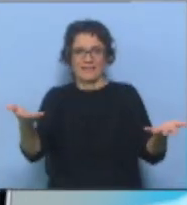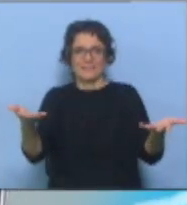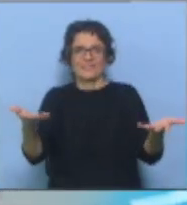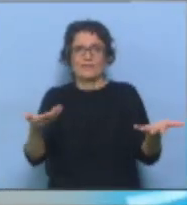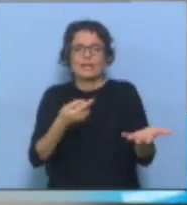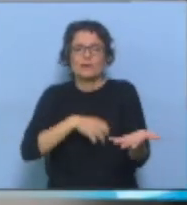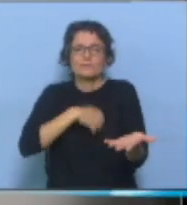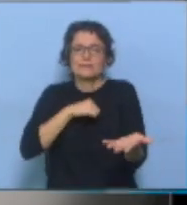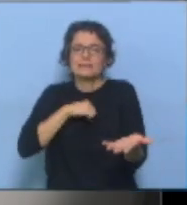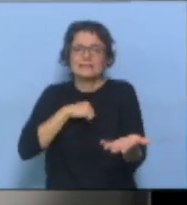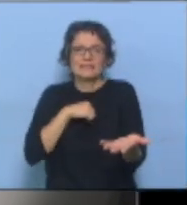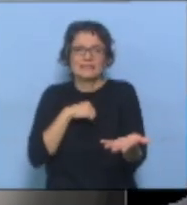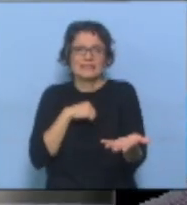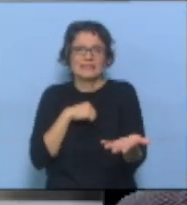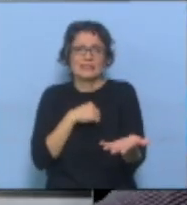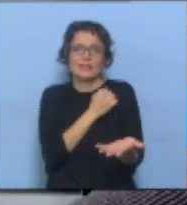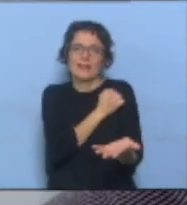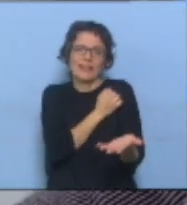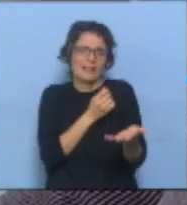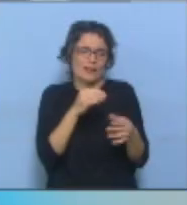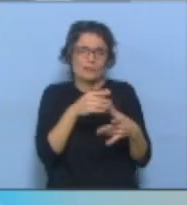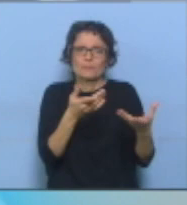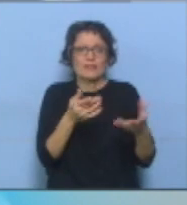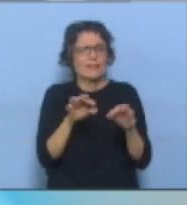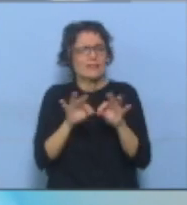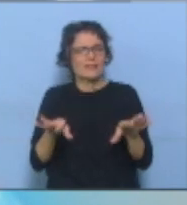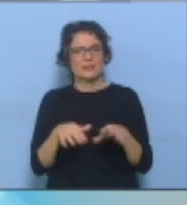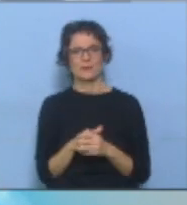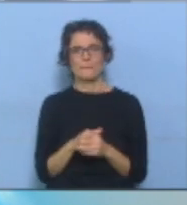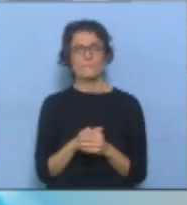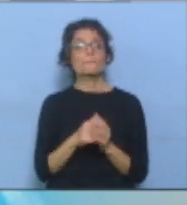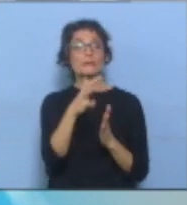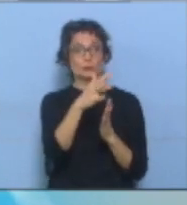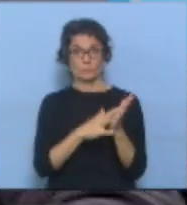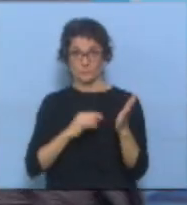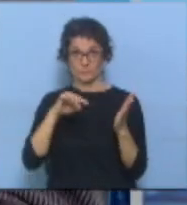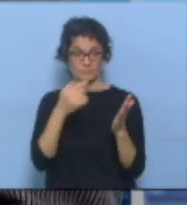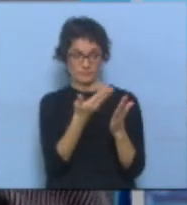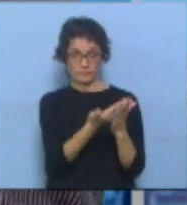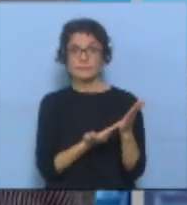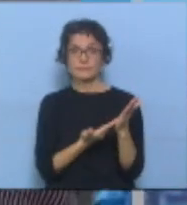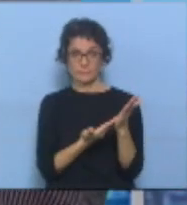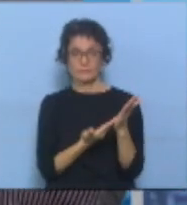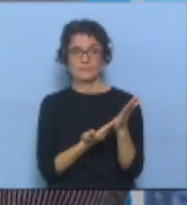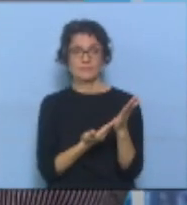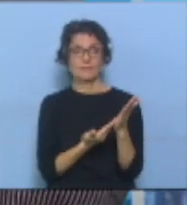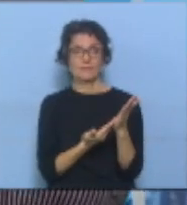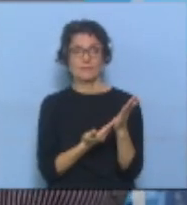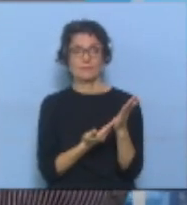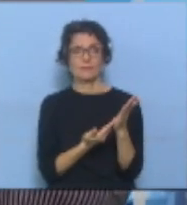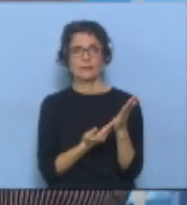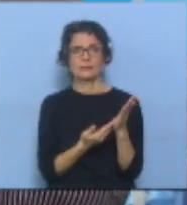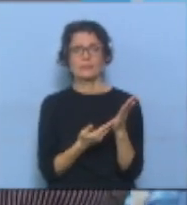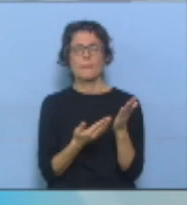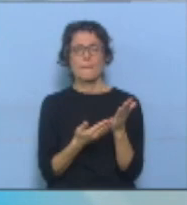Estamos sempre em nossa casa. Vamos espreitar também a primeira leitura, Frei José Nunes. Está bem. Assim,